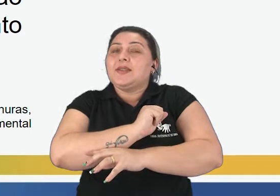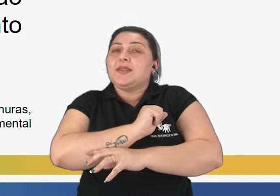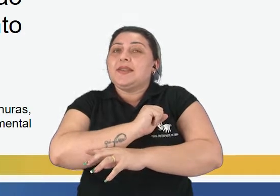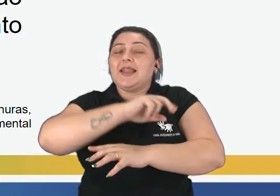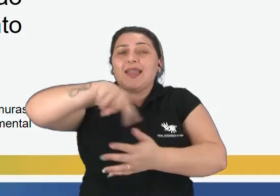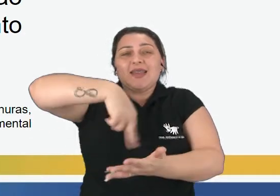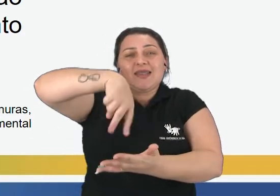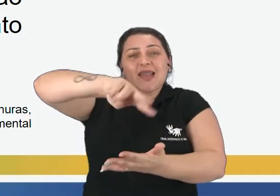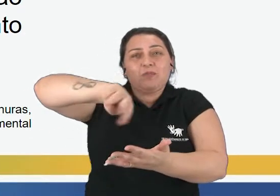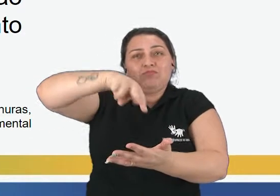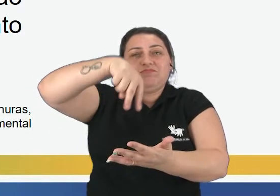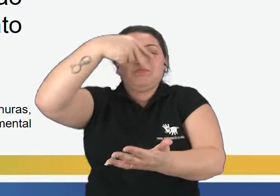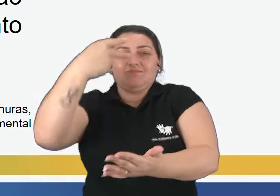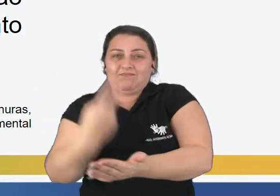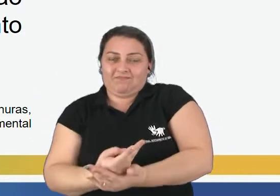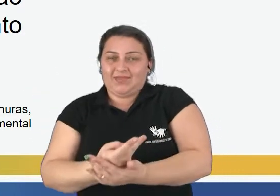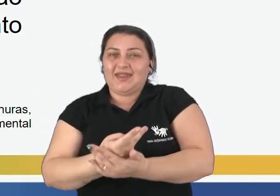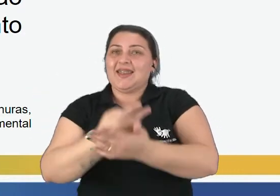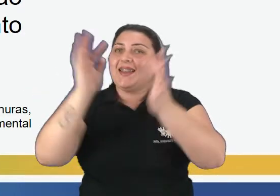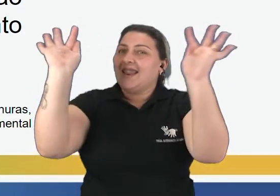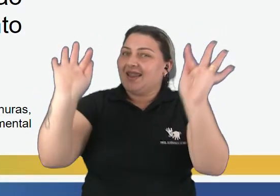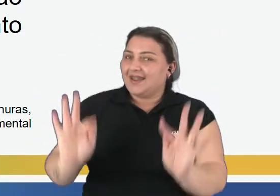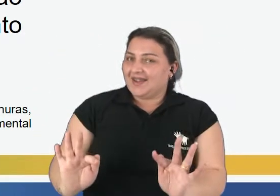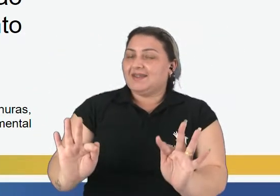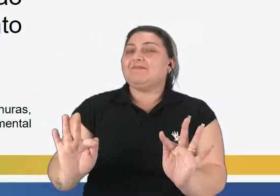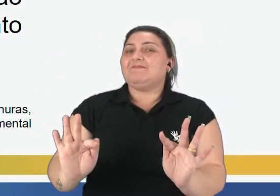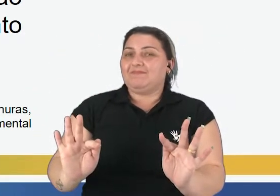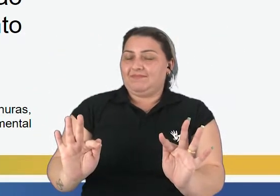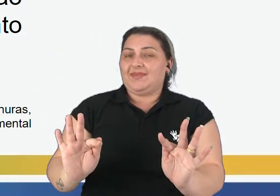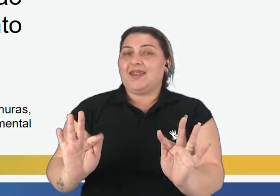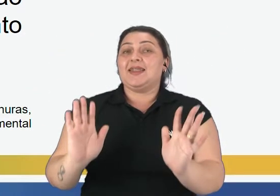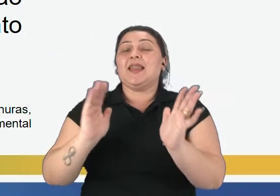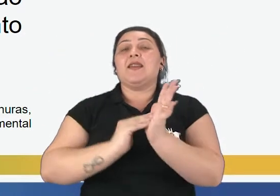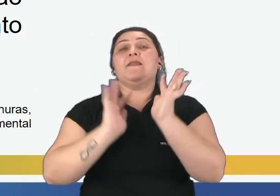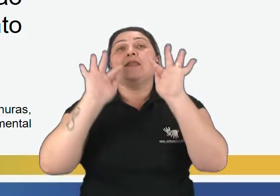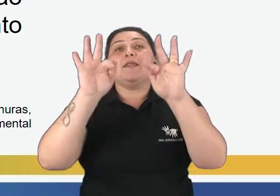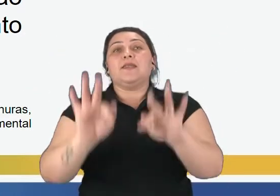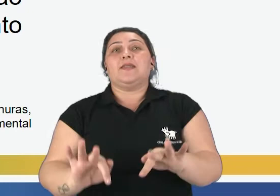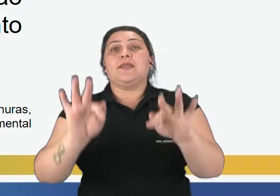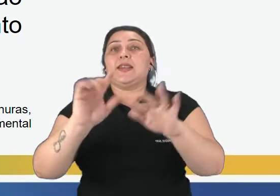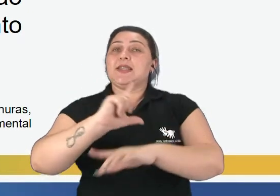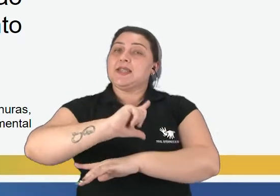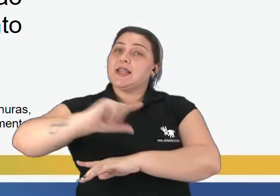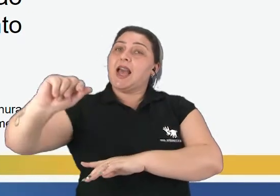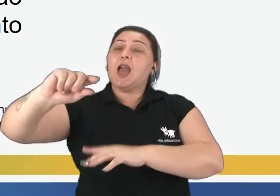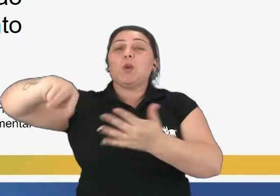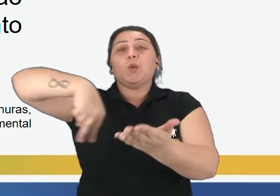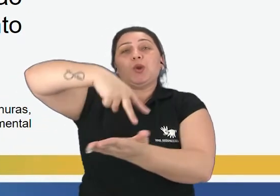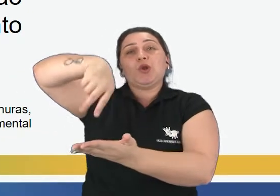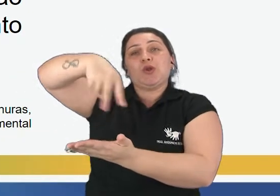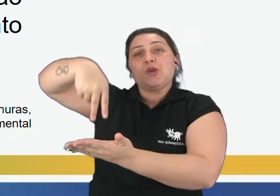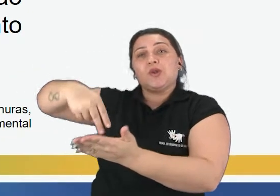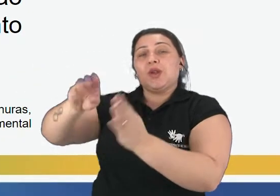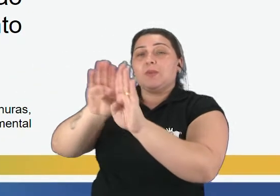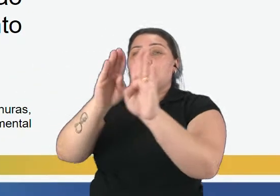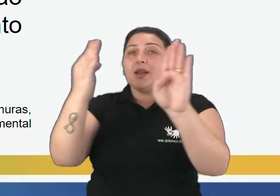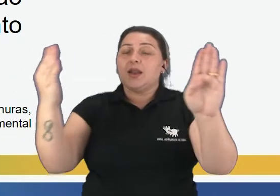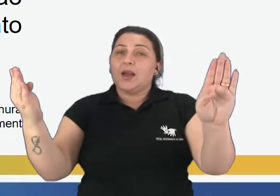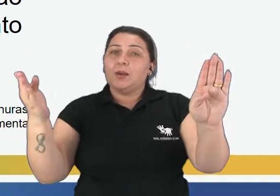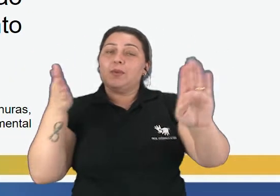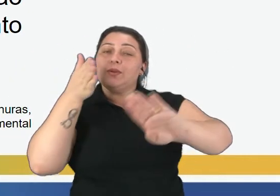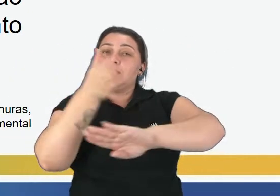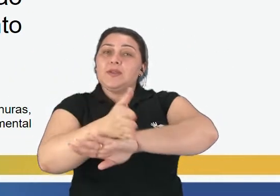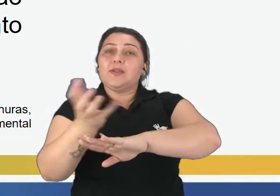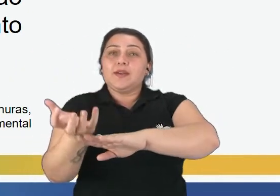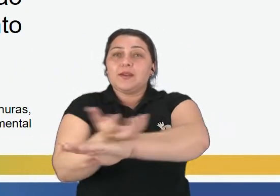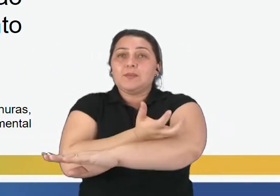deram cambalhotas e saltitaram na maior alegria, até que finalmente saíram dançando pela porta em direção ao